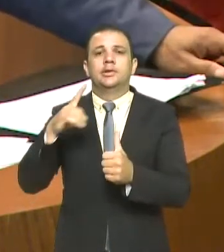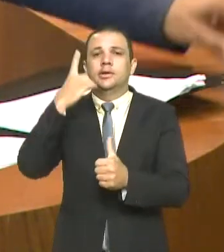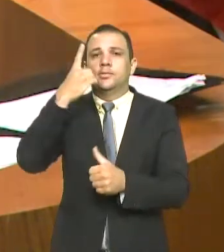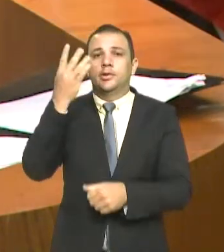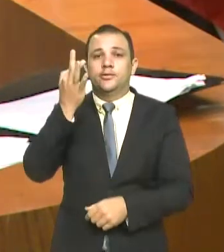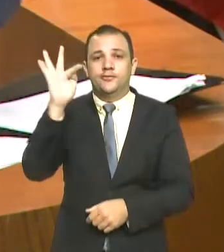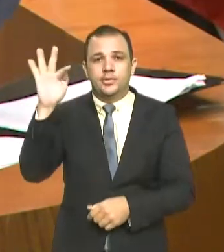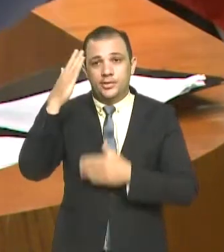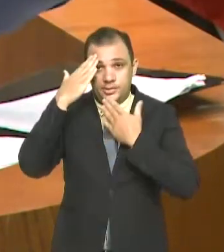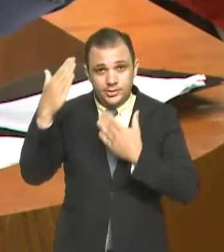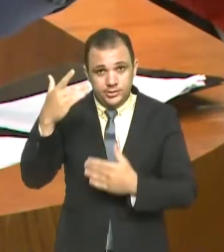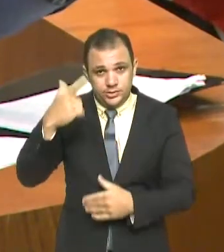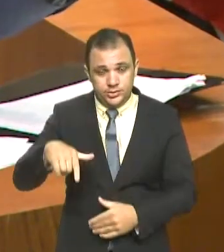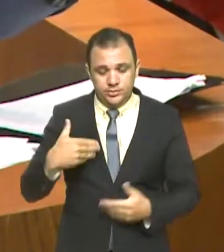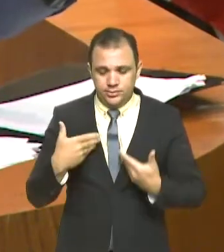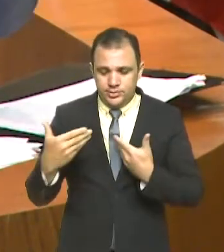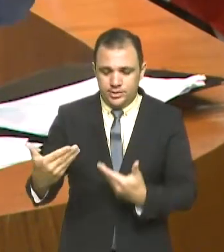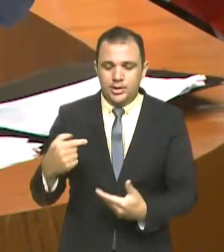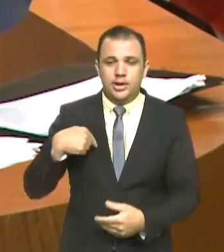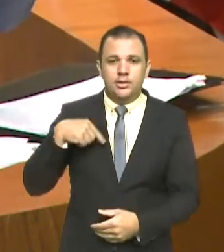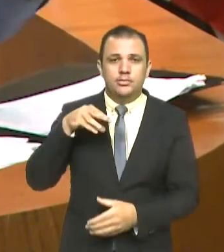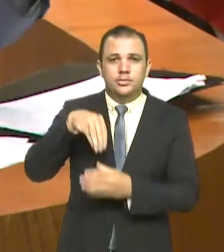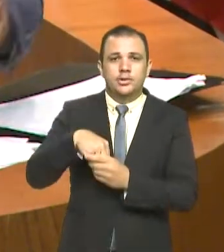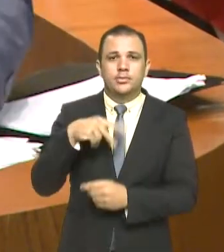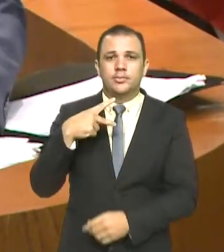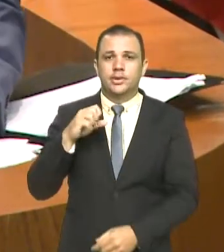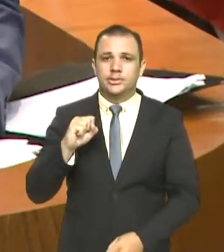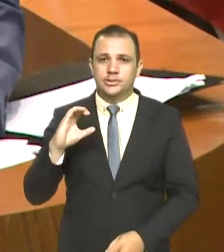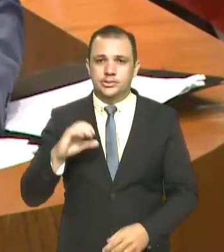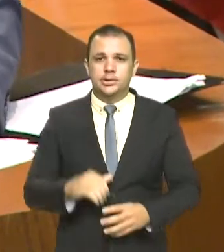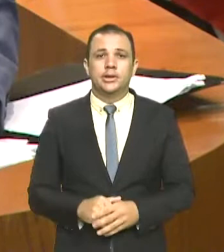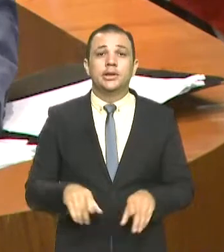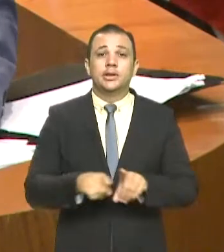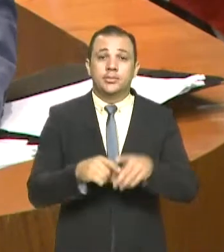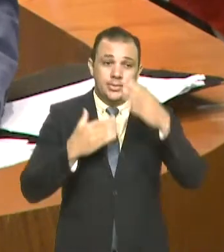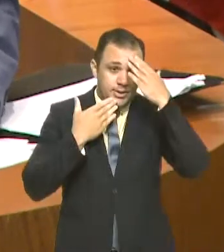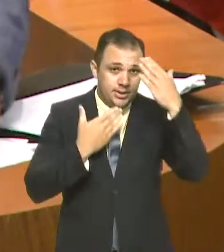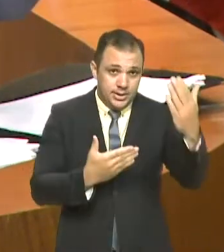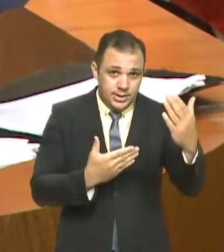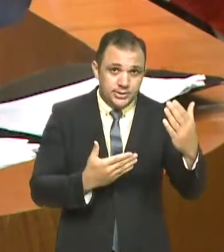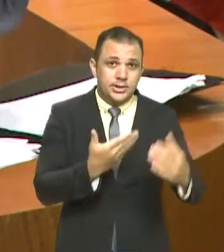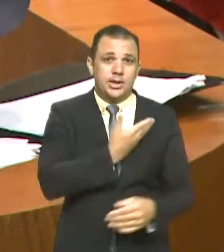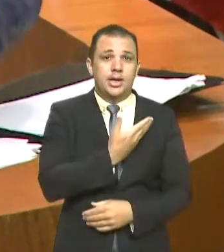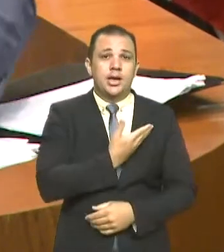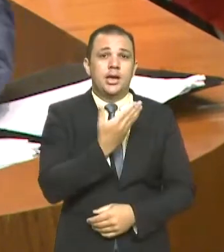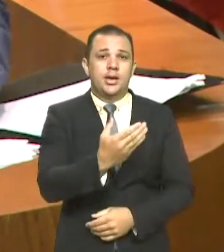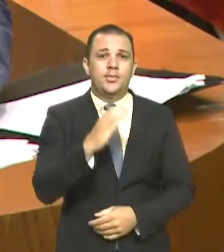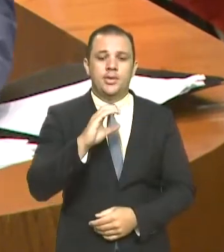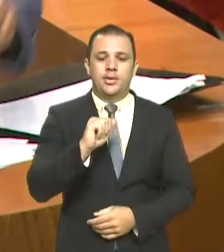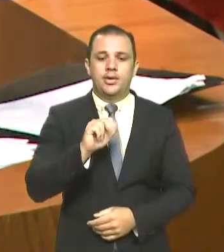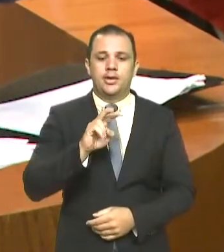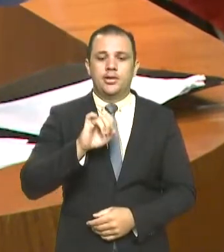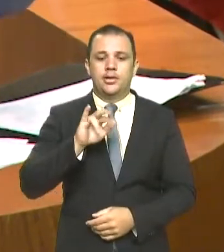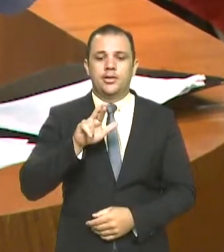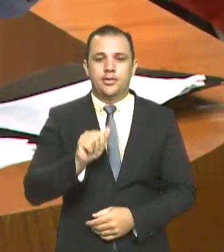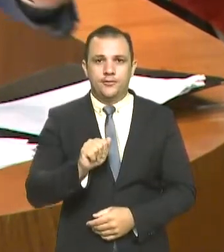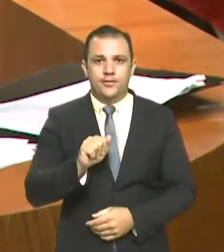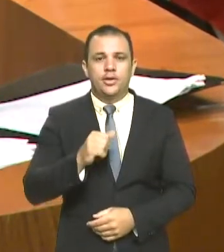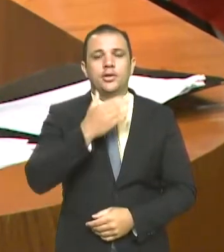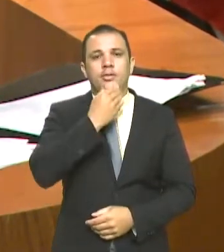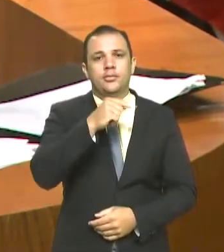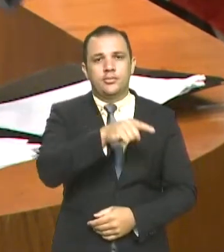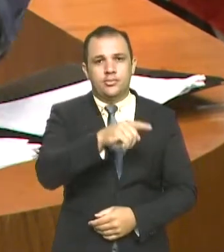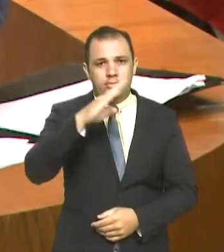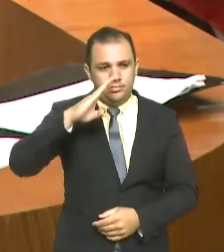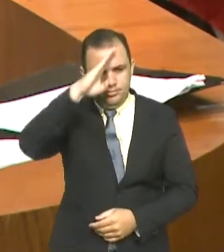PSC. Quero parabenizar também a eleição do meu amigo delegado Caveira, bolsonarista, deputado